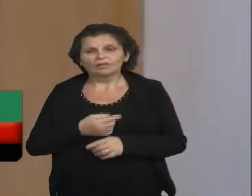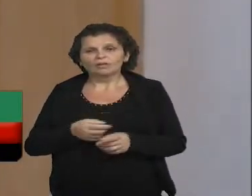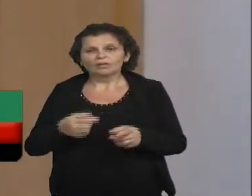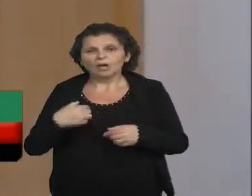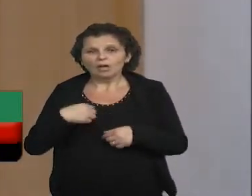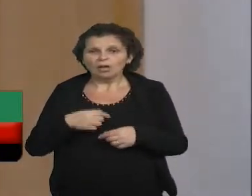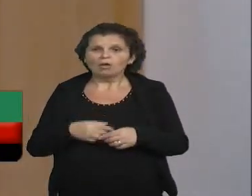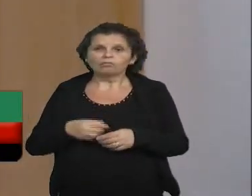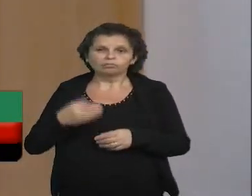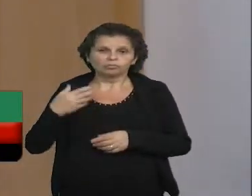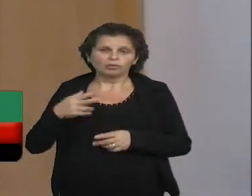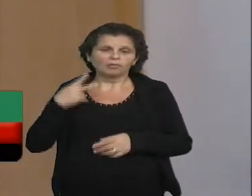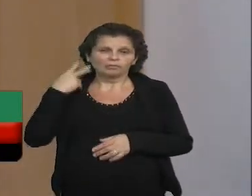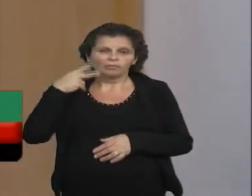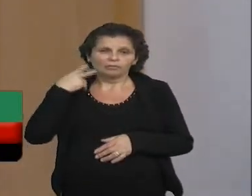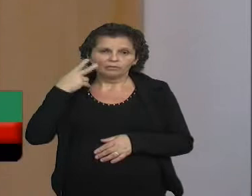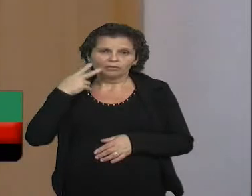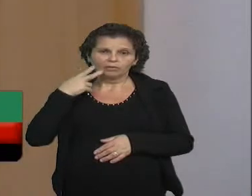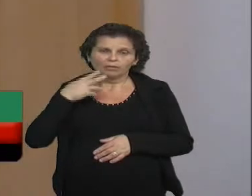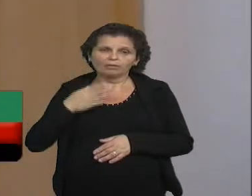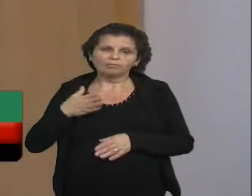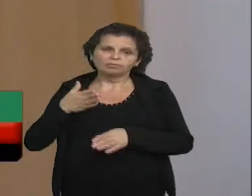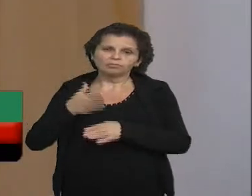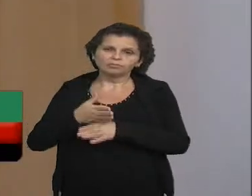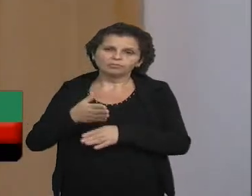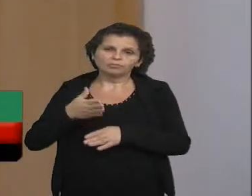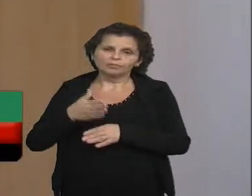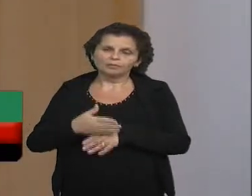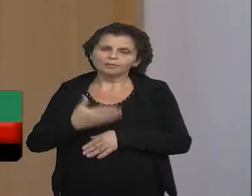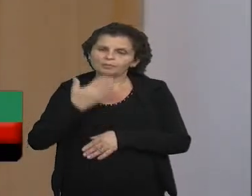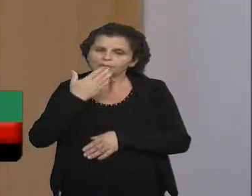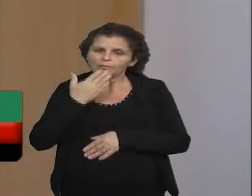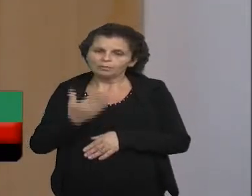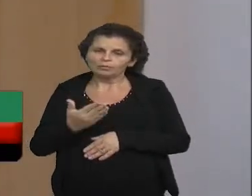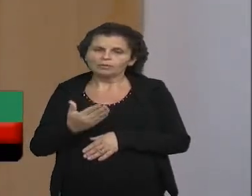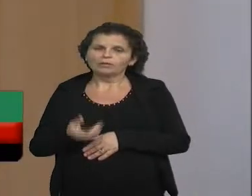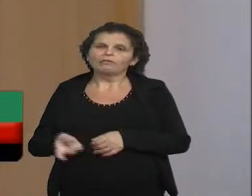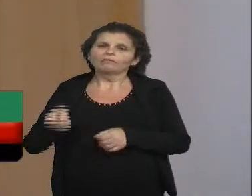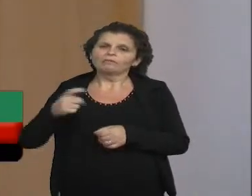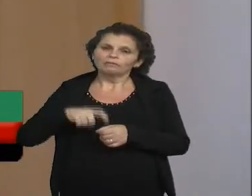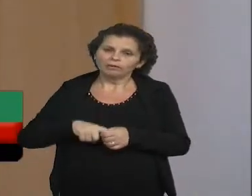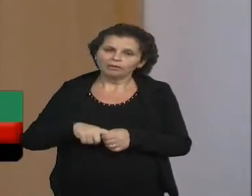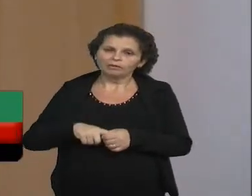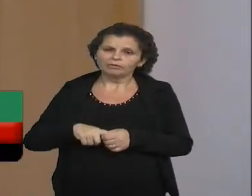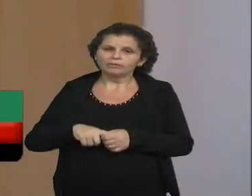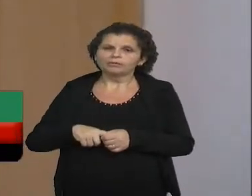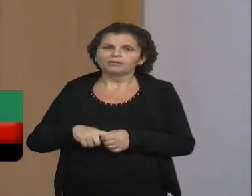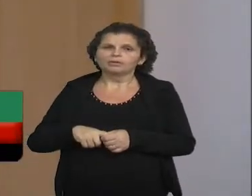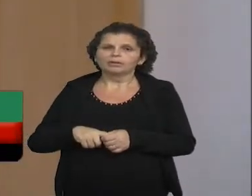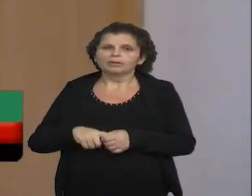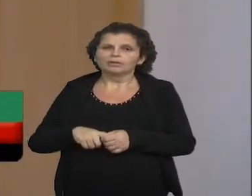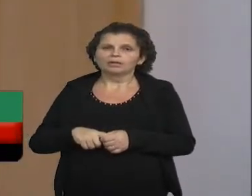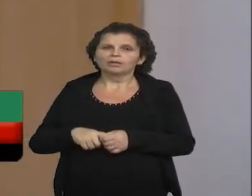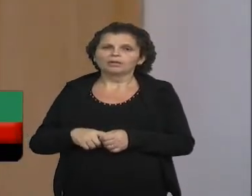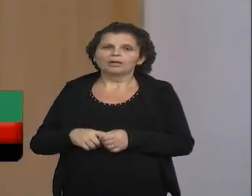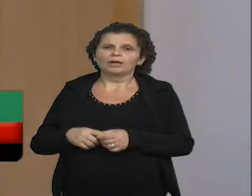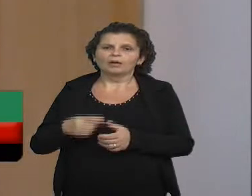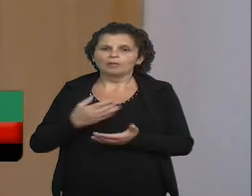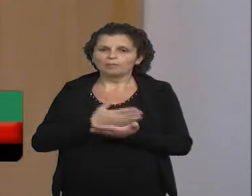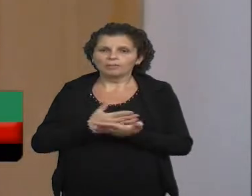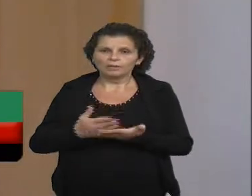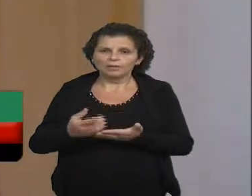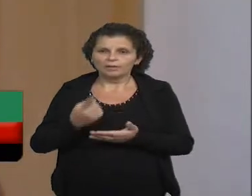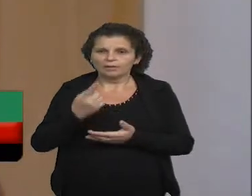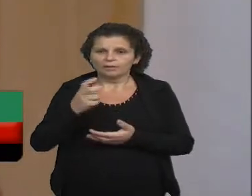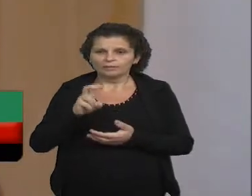desta casa, vou ingressar com a medida para que volte a sessão ser às 15 horas.